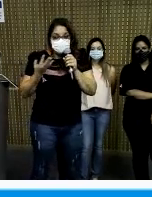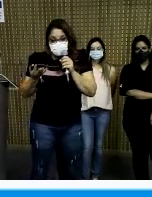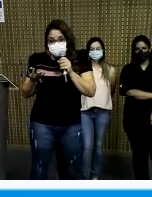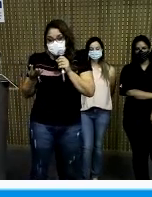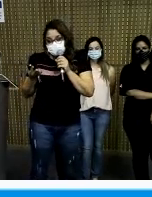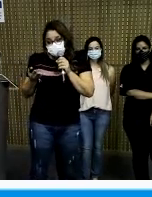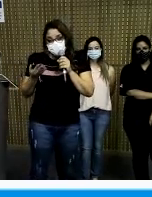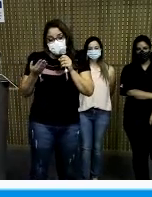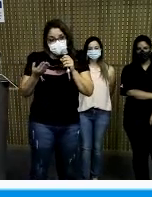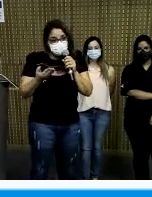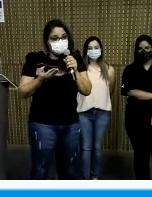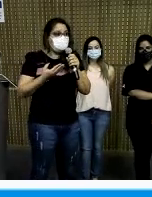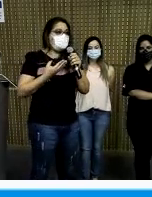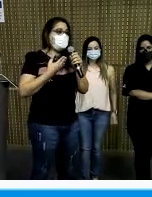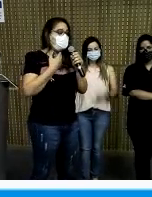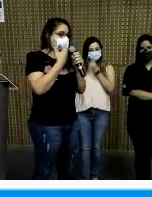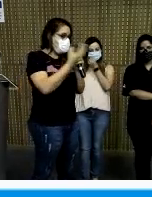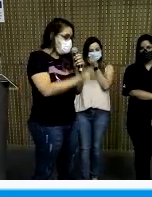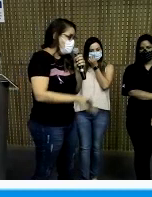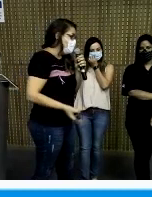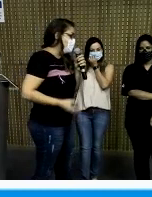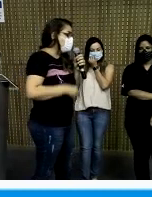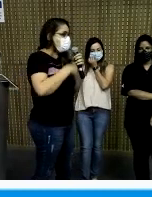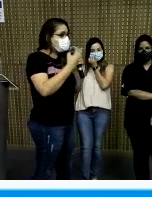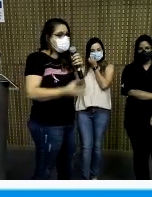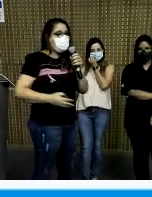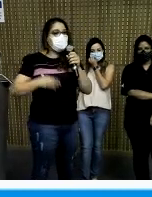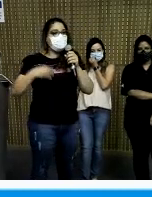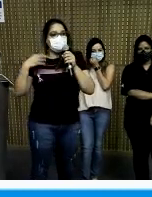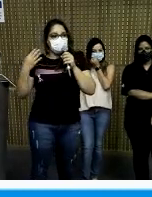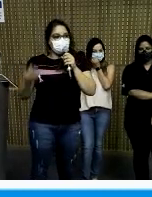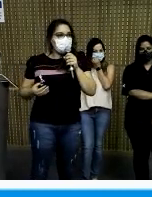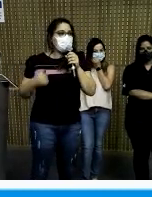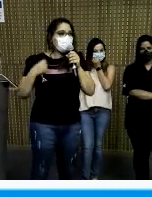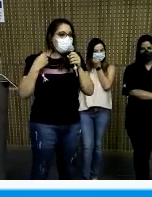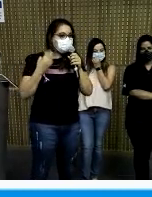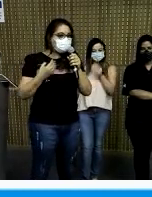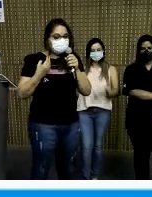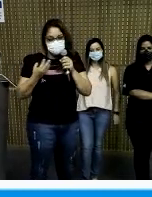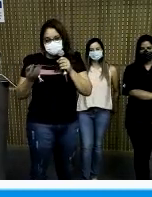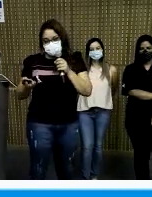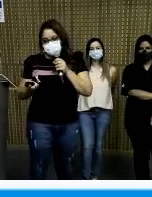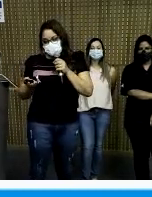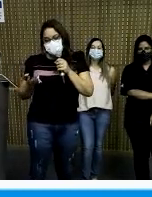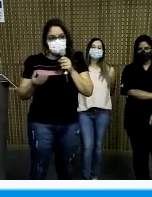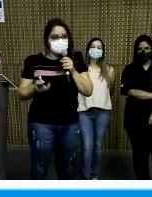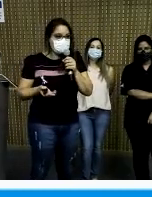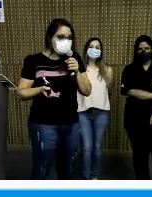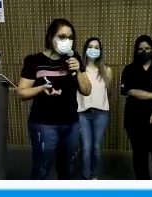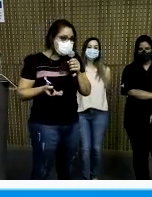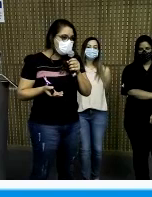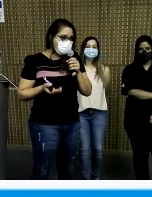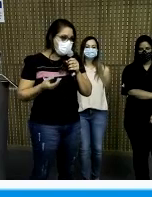imagina que seja a questão do período, e até pelo que foi noticiado, né, do fique em casa, enfim, que a gente também teve